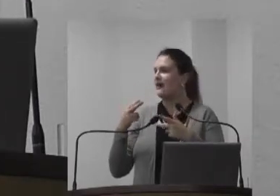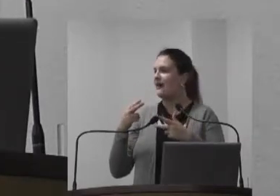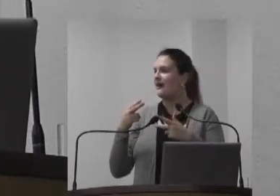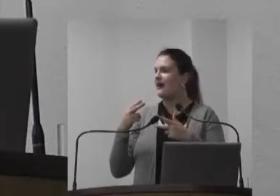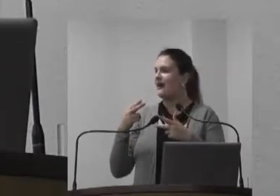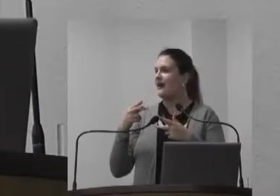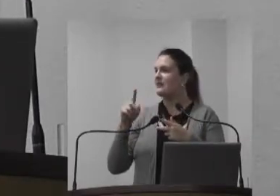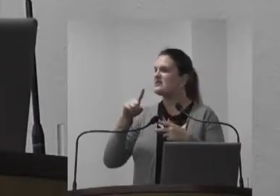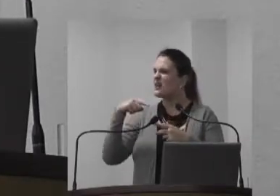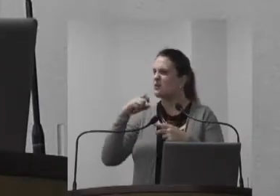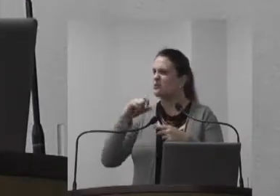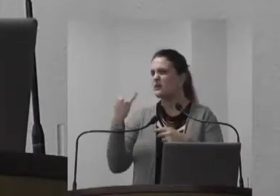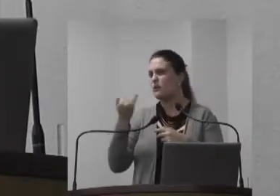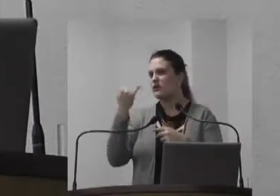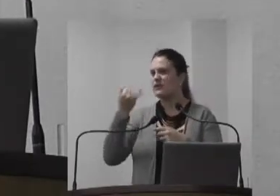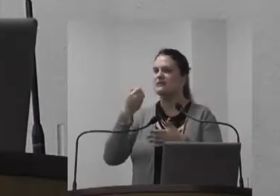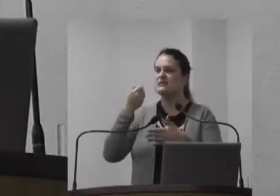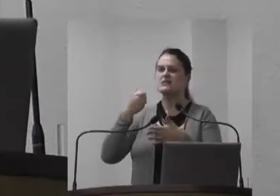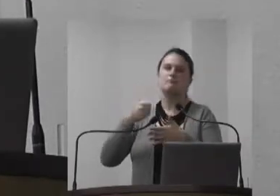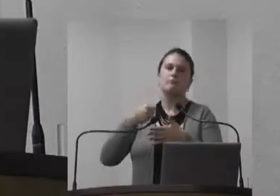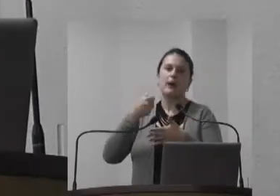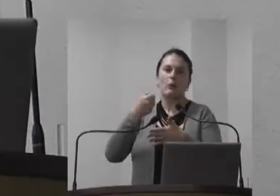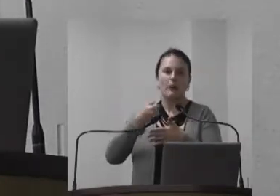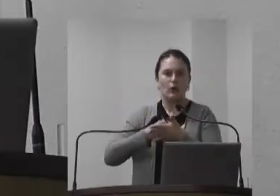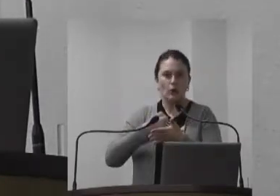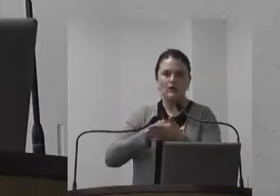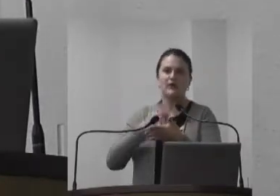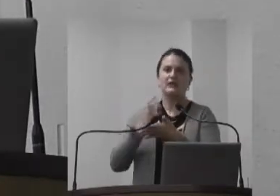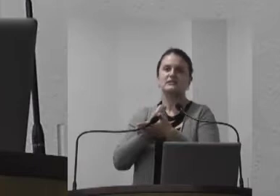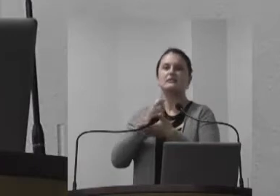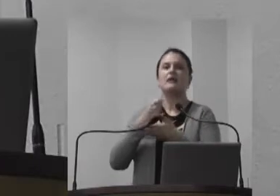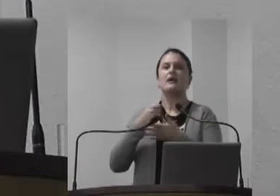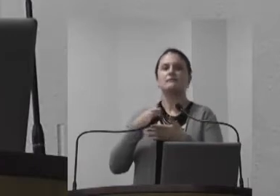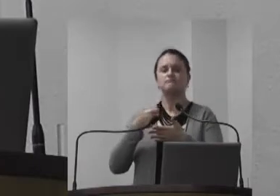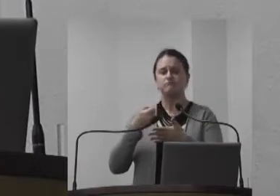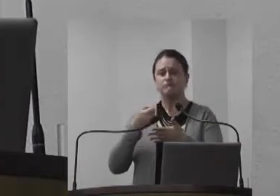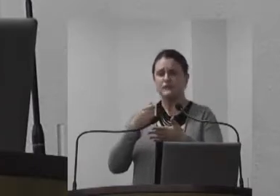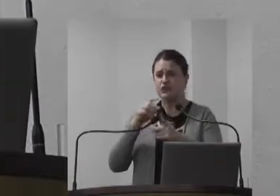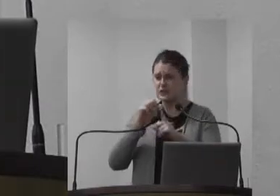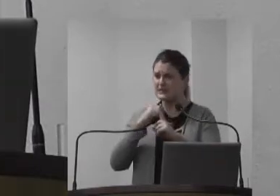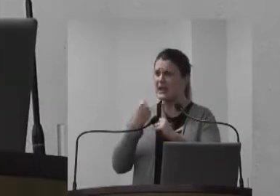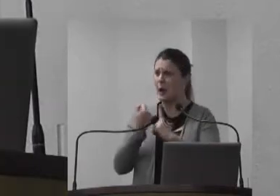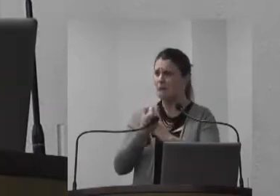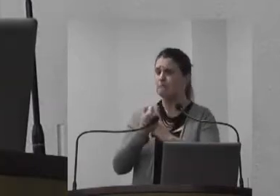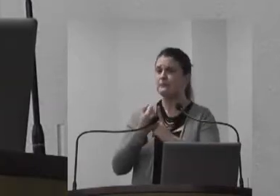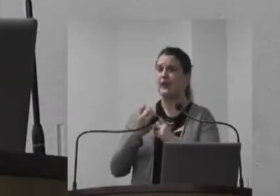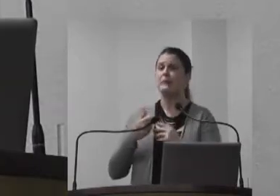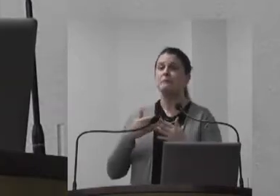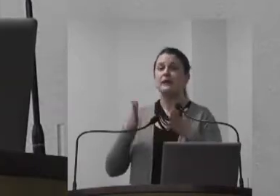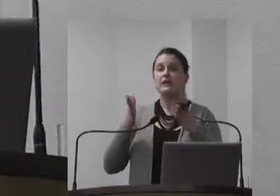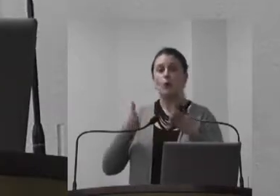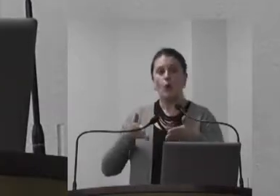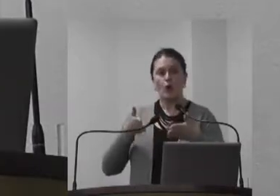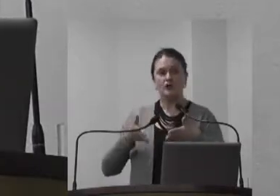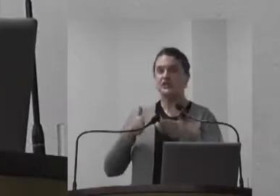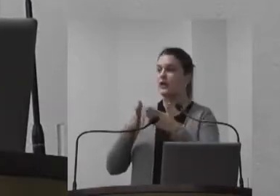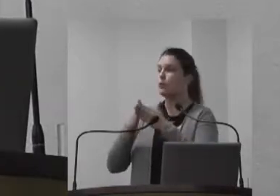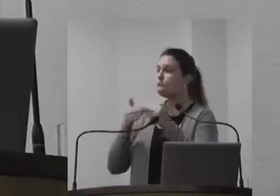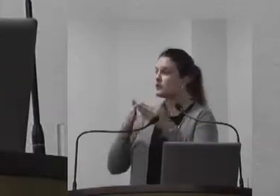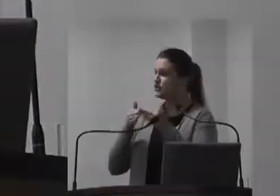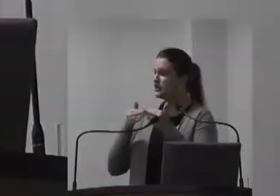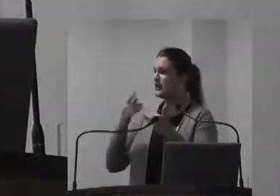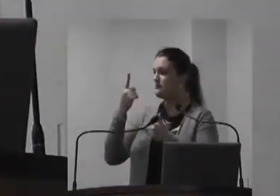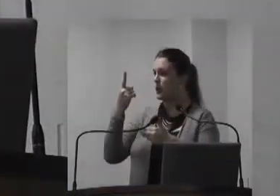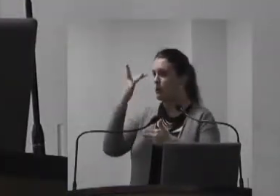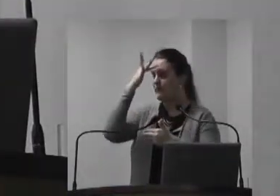coisas que são importantes para uma conquista social, né? Então, hoje,